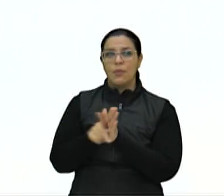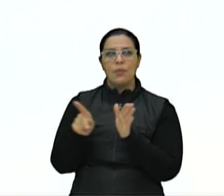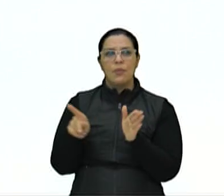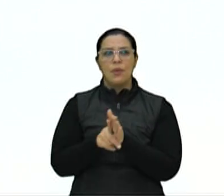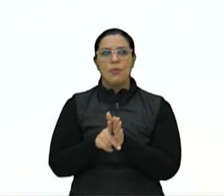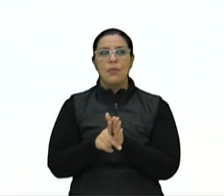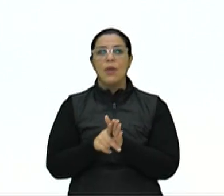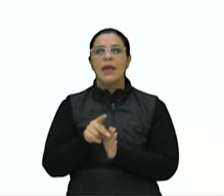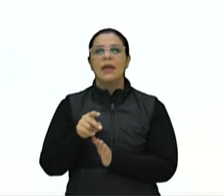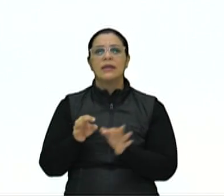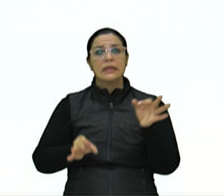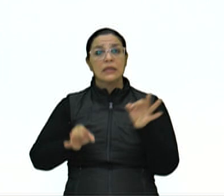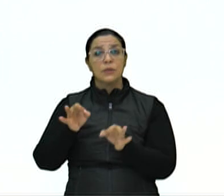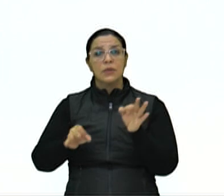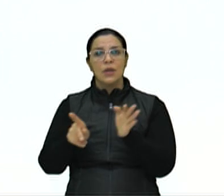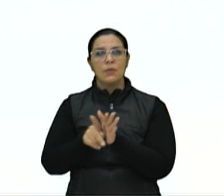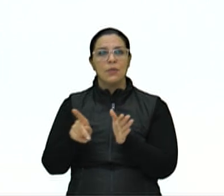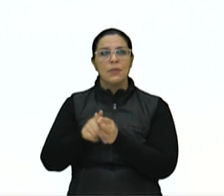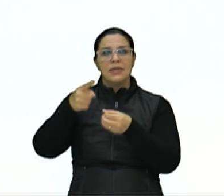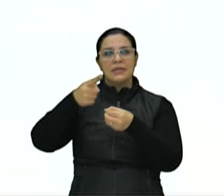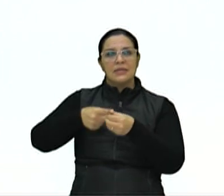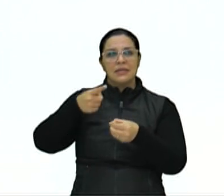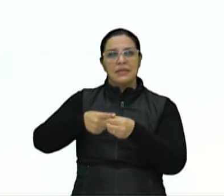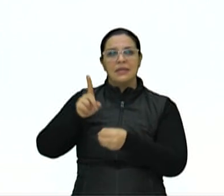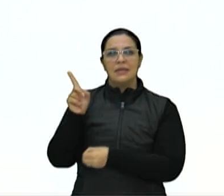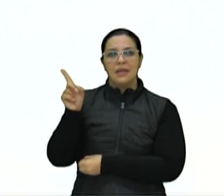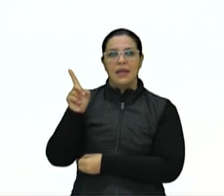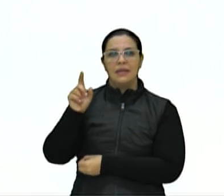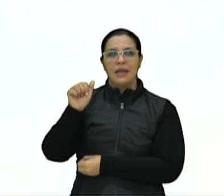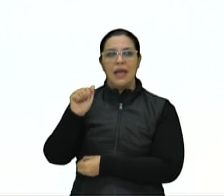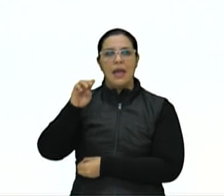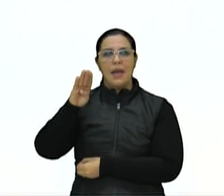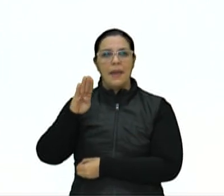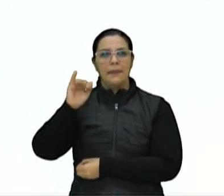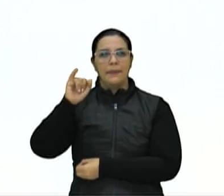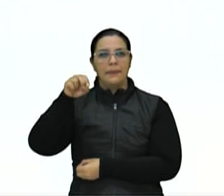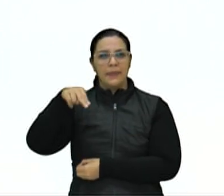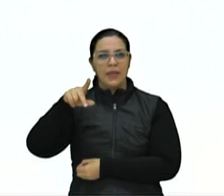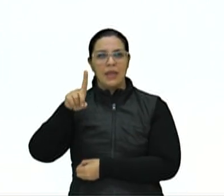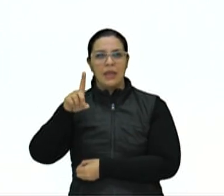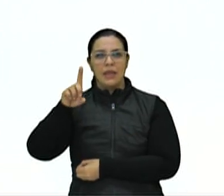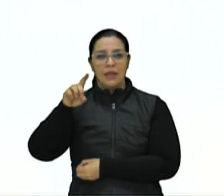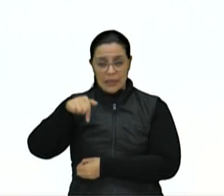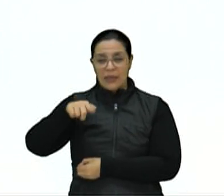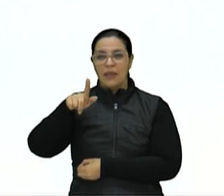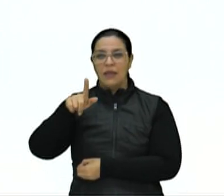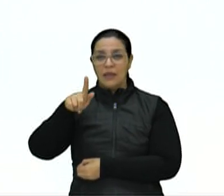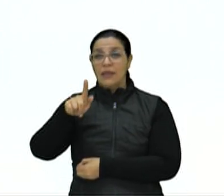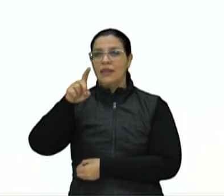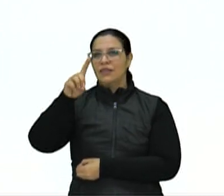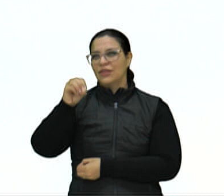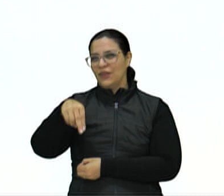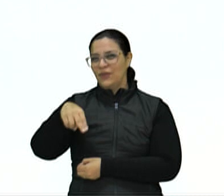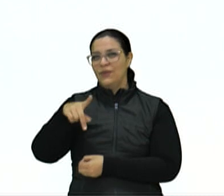de Lens, que é da cidade de Avignon. Essa obra foi